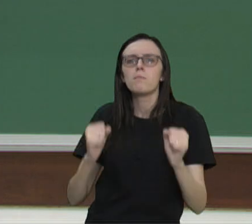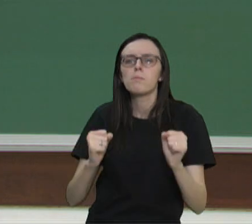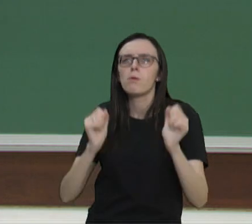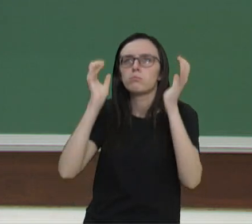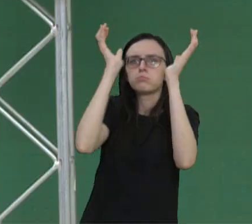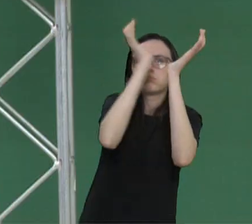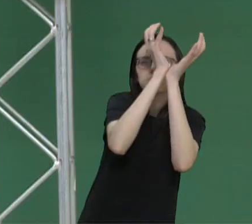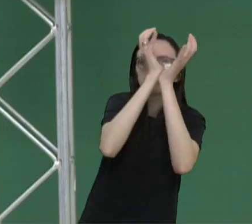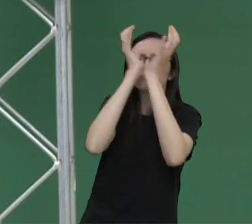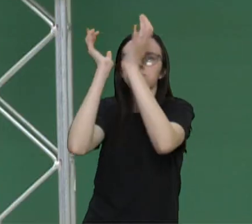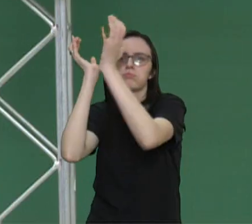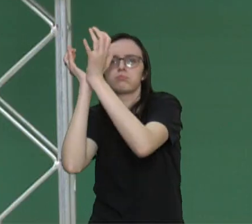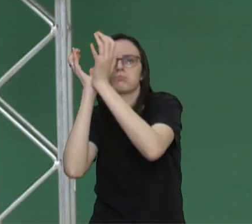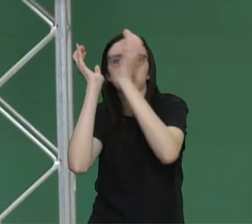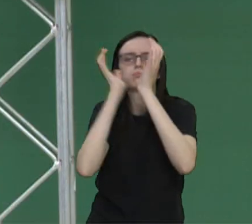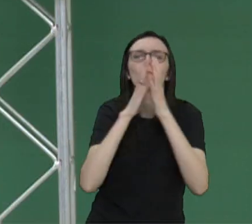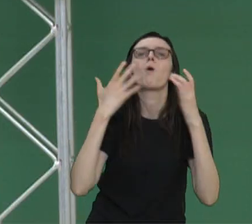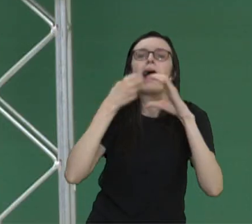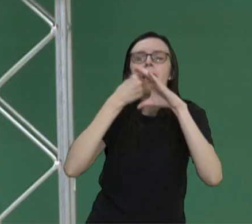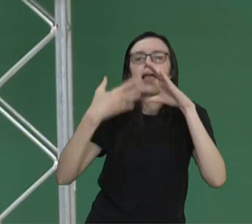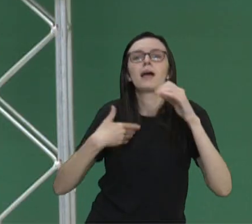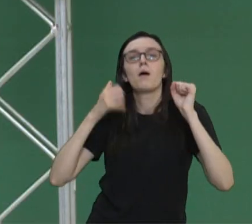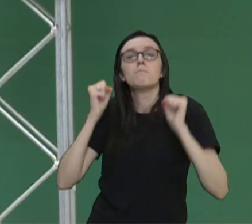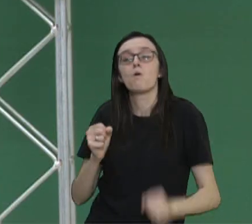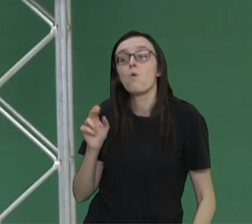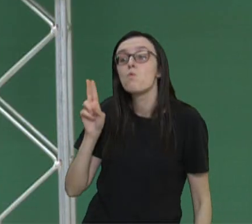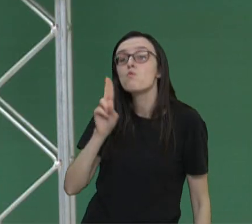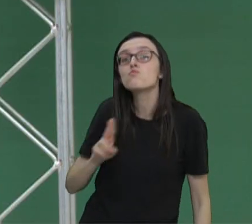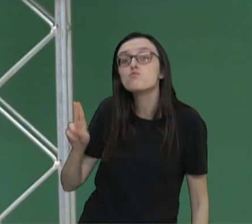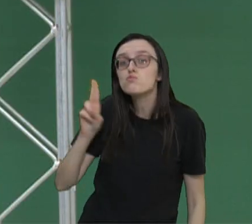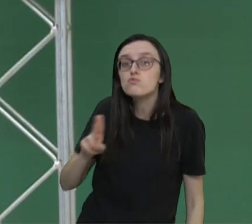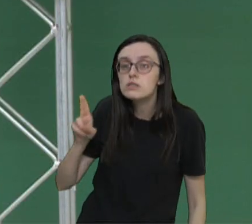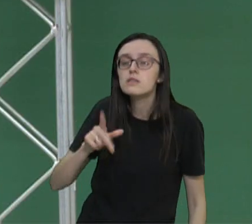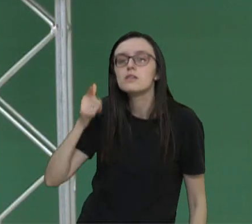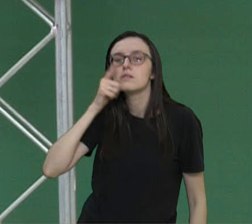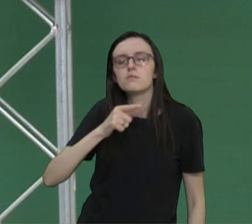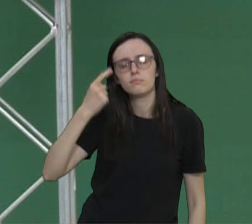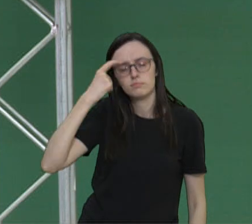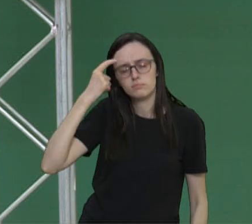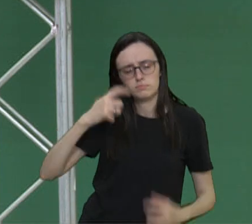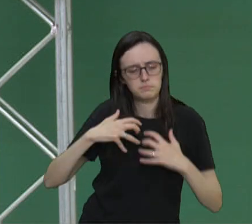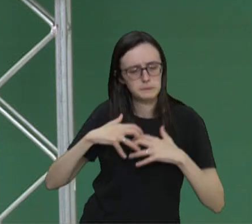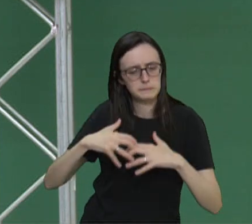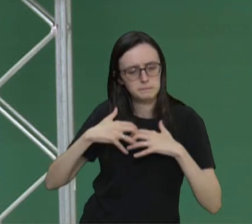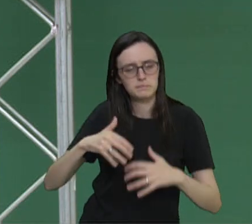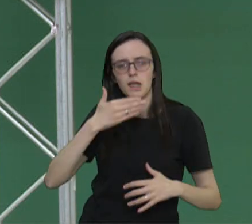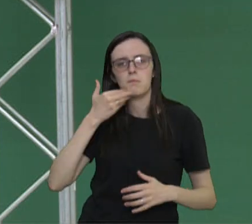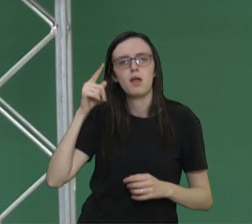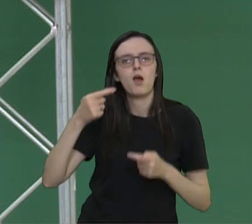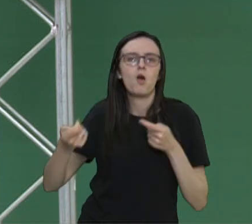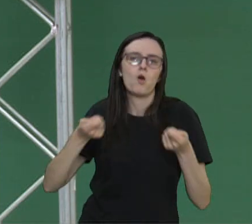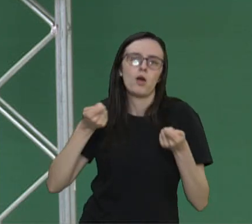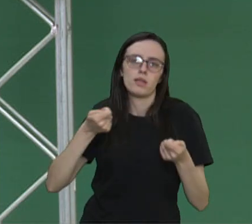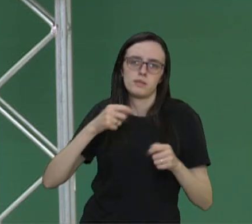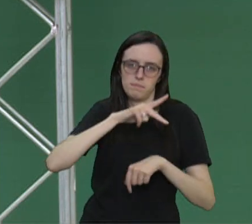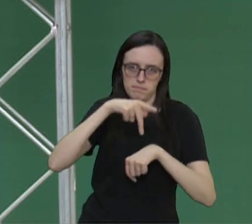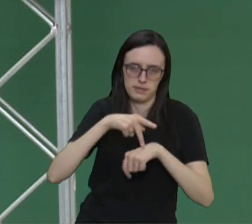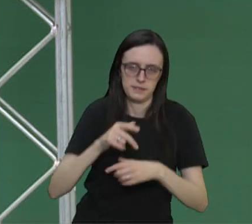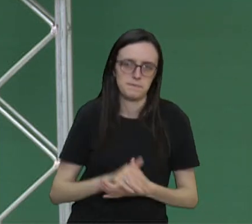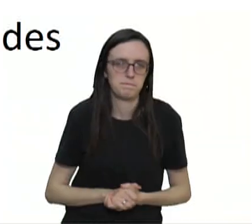posso utilizar, quais são os critérios que eu posso utilizar para pensar melhor na gestão do